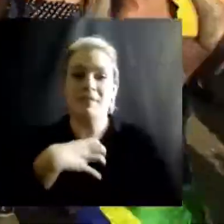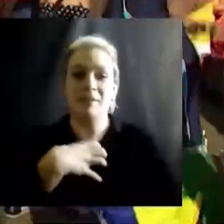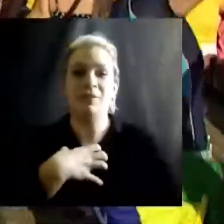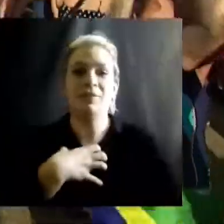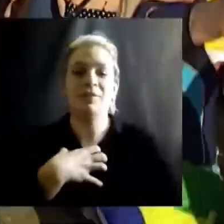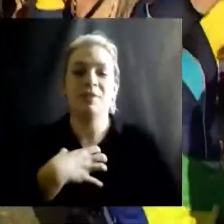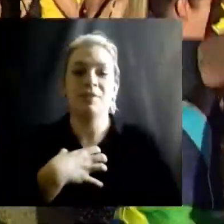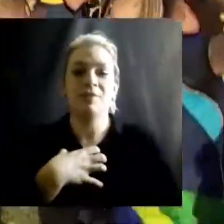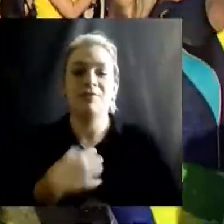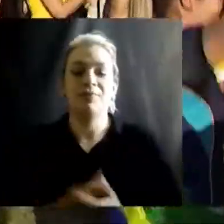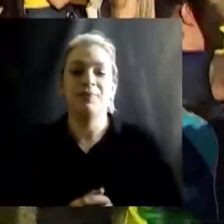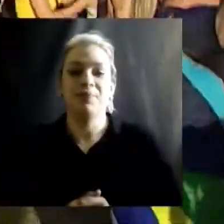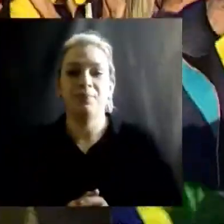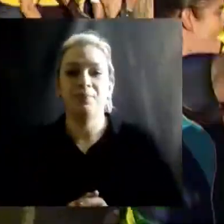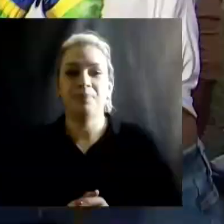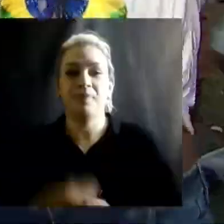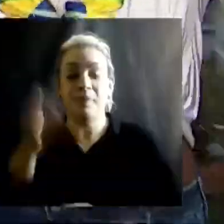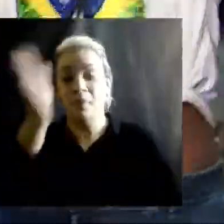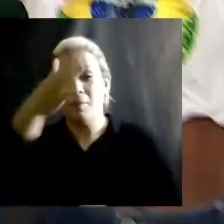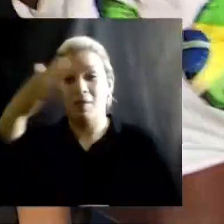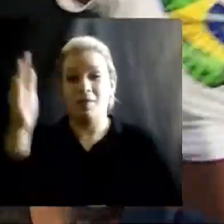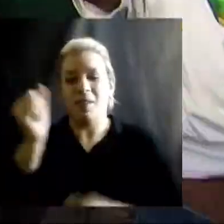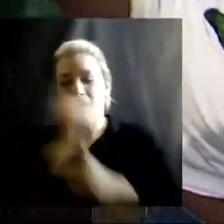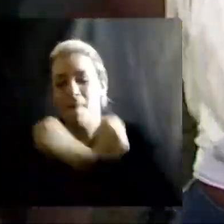bandeiras, abraços e gritos de Brasil.